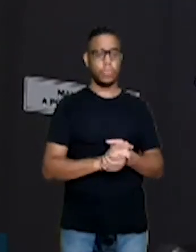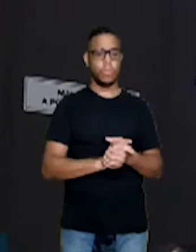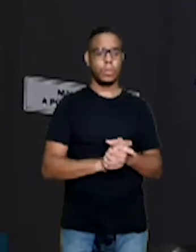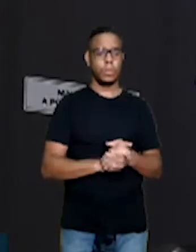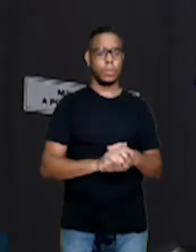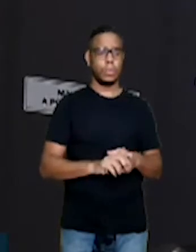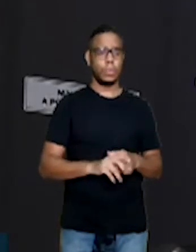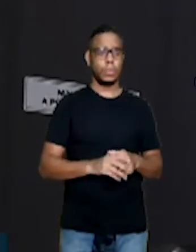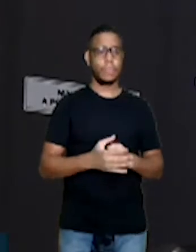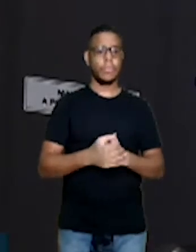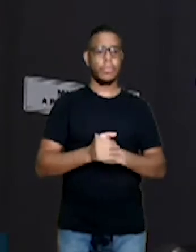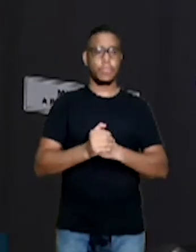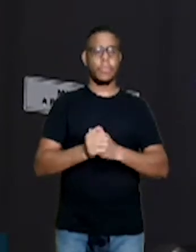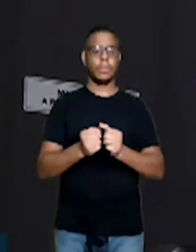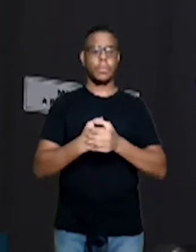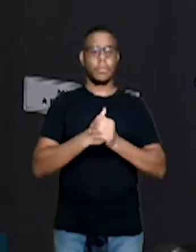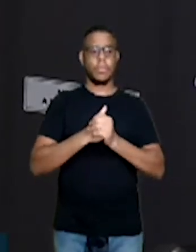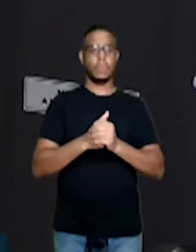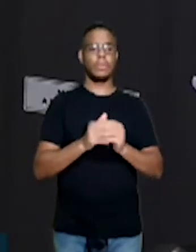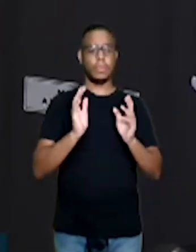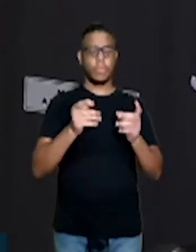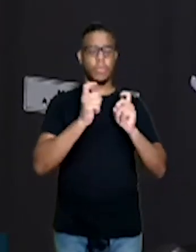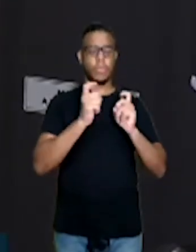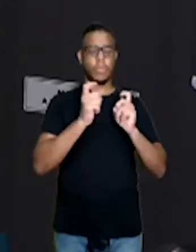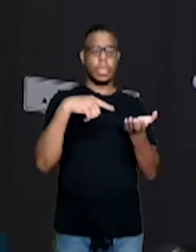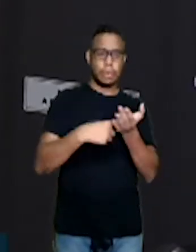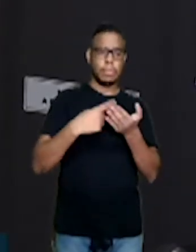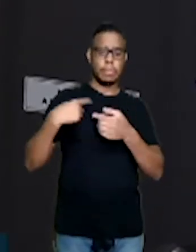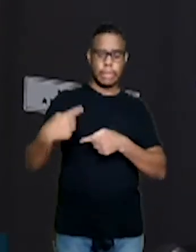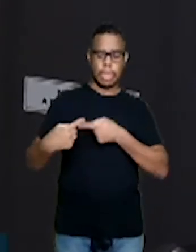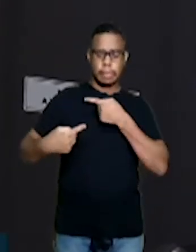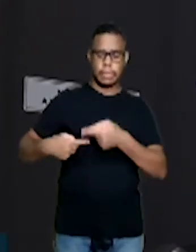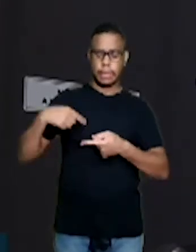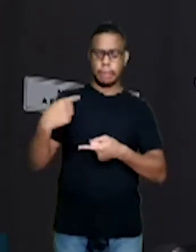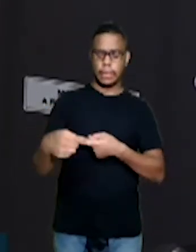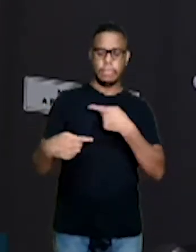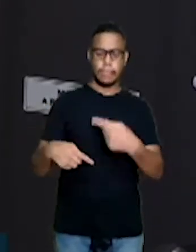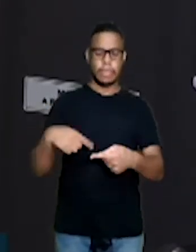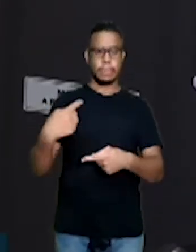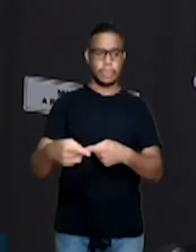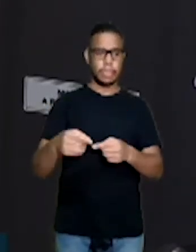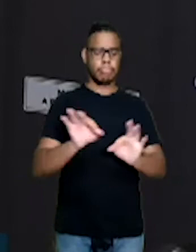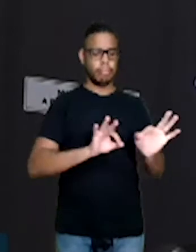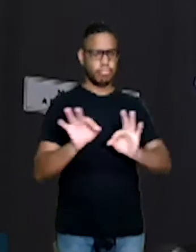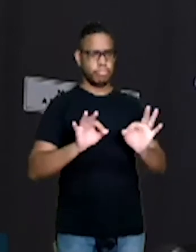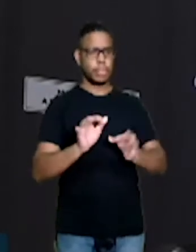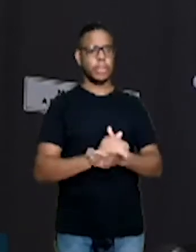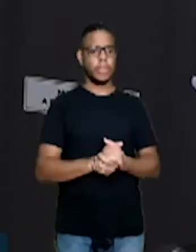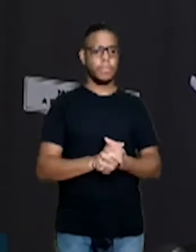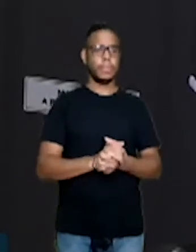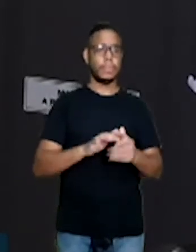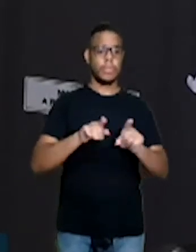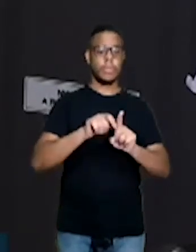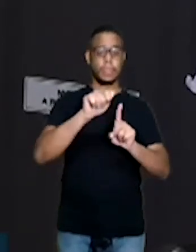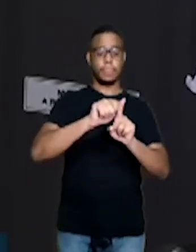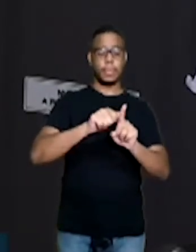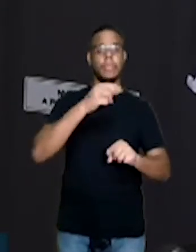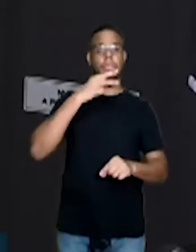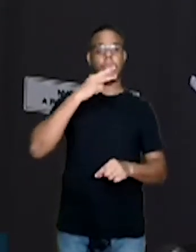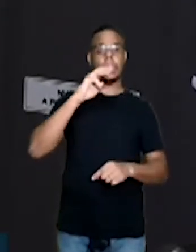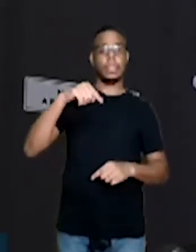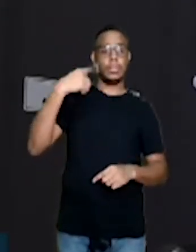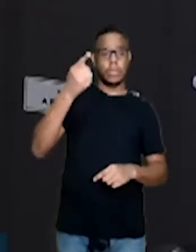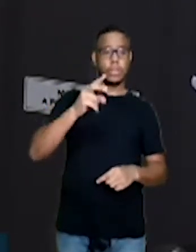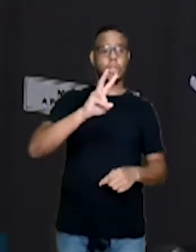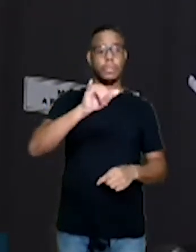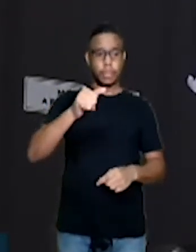que a gente vem agendando ordinariamente para conduzir a CEI, e durante o mês de março passa a ser as